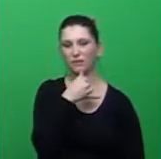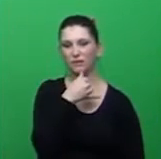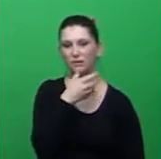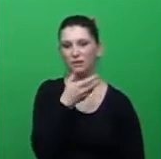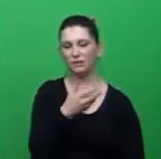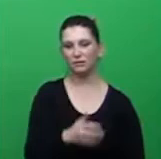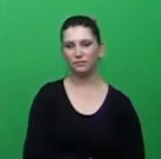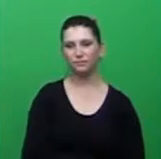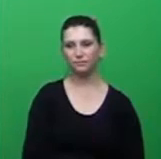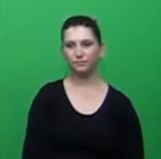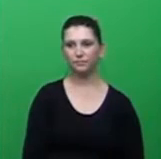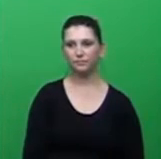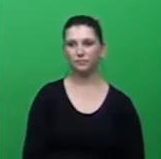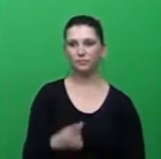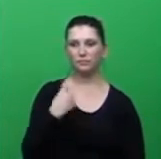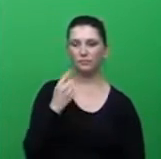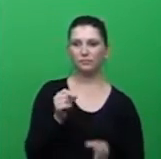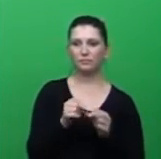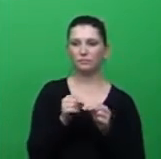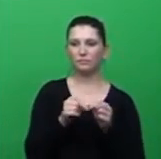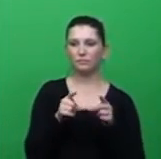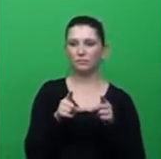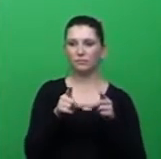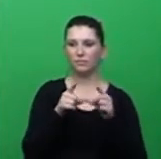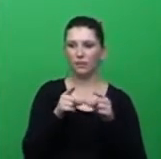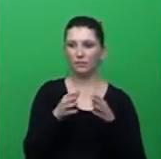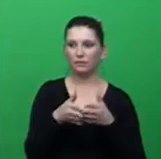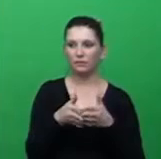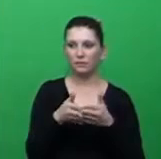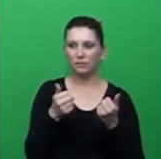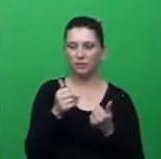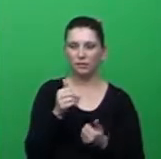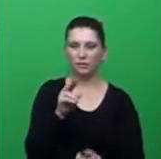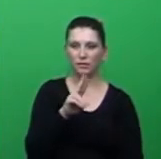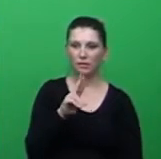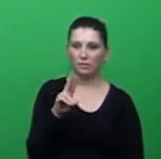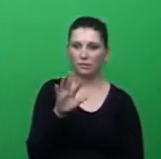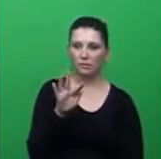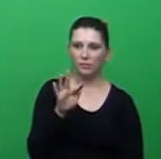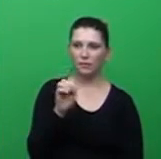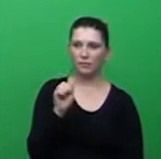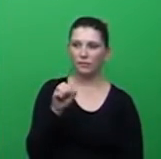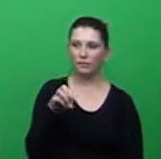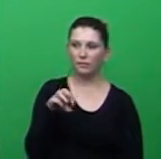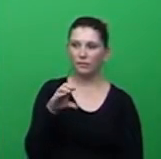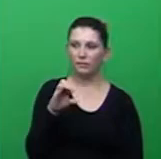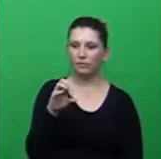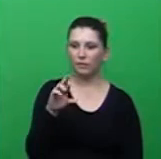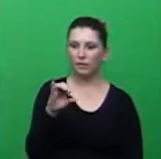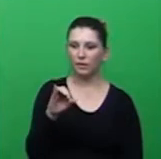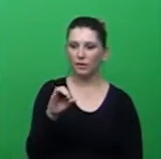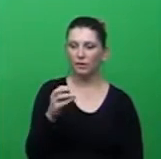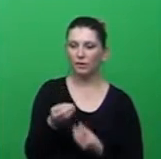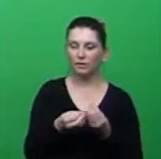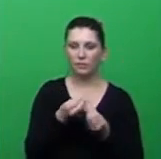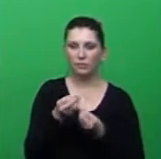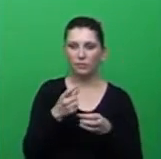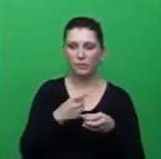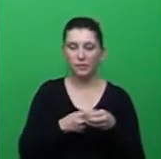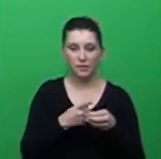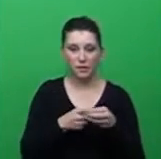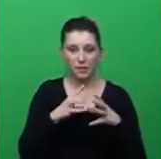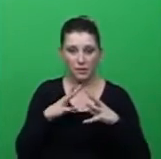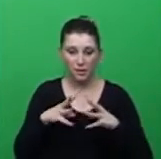E aí nós estamos fazendo um requerimento para pedir a FANCRI se há algum projeto, como é que está encaminhado o Cidade Limpa, como é que os lojistas